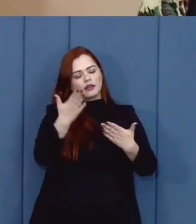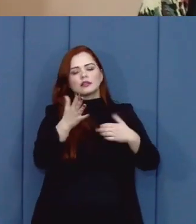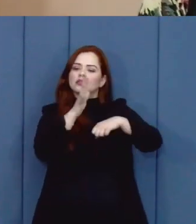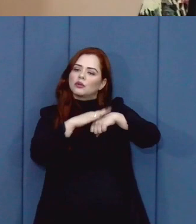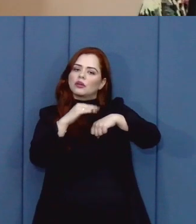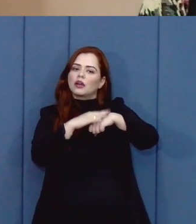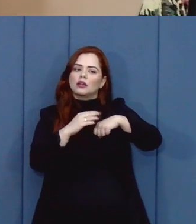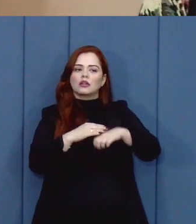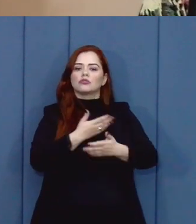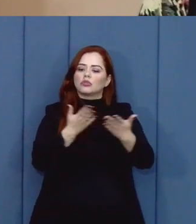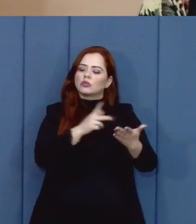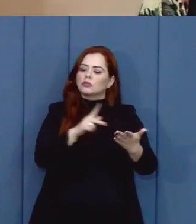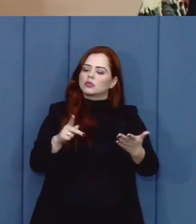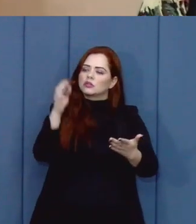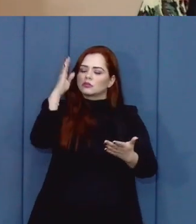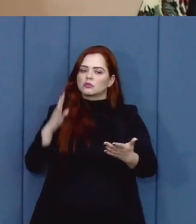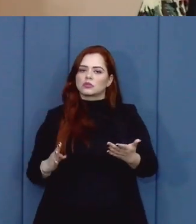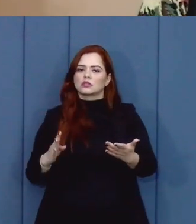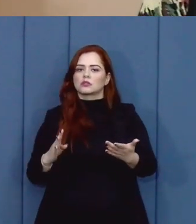foram proferidas à presidência do Brasil,